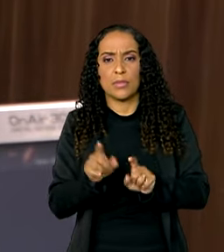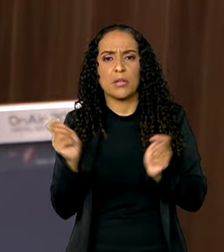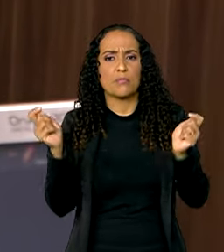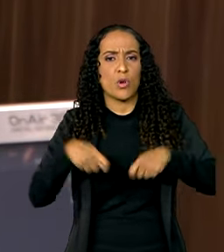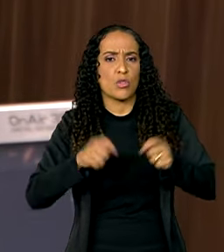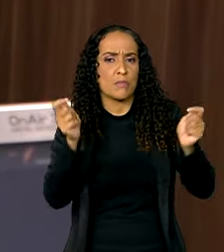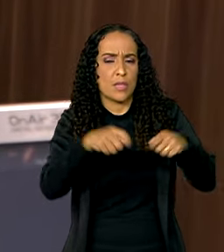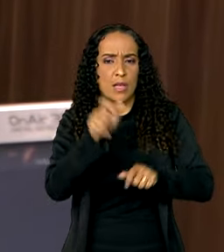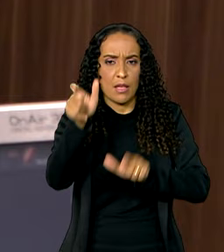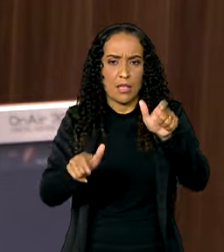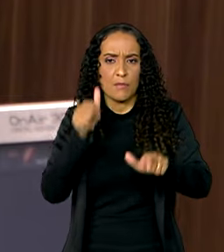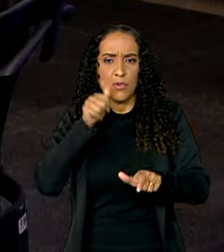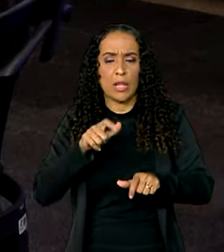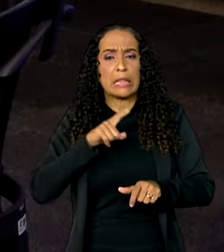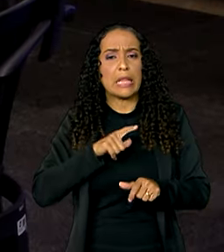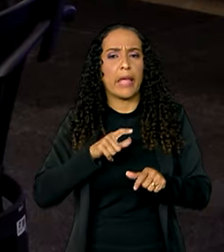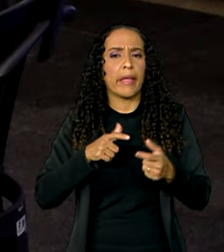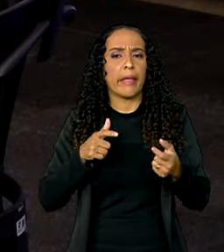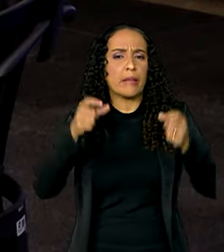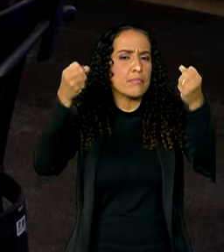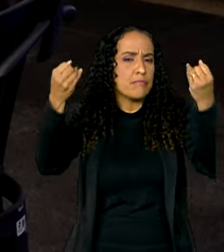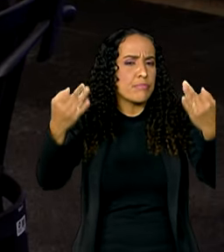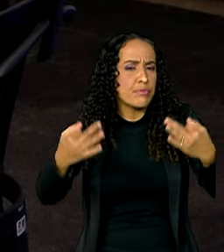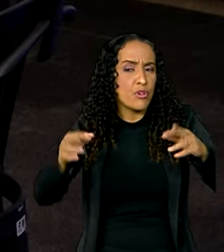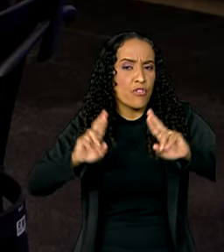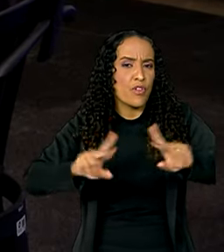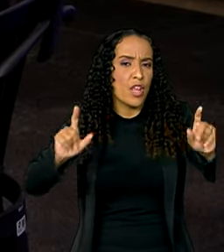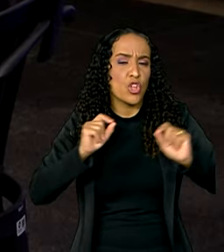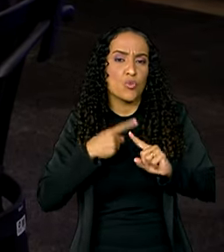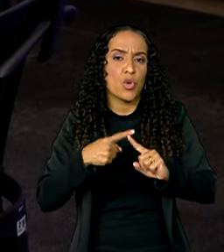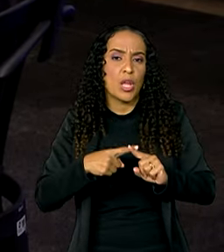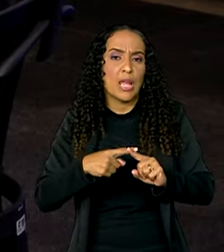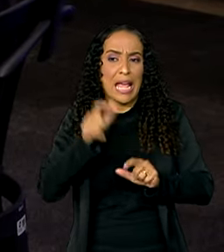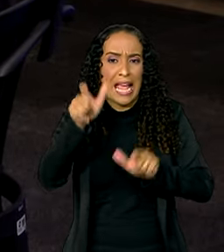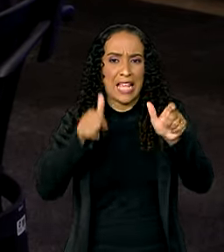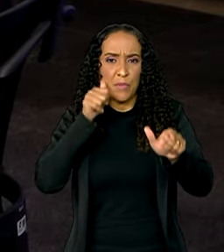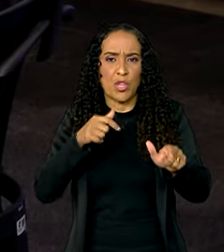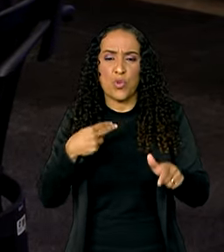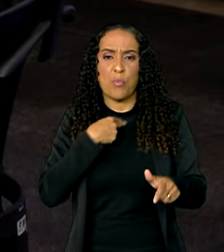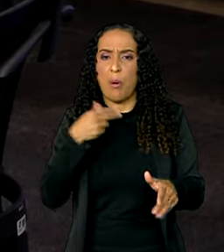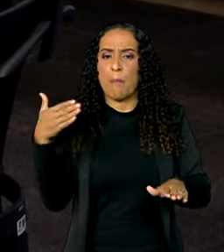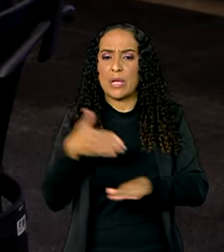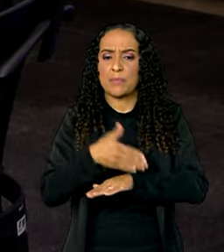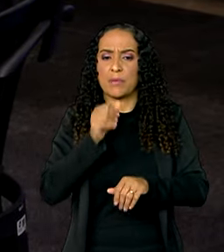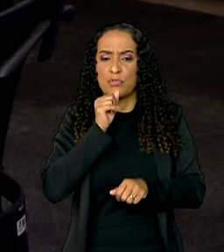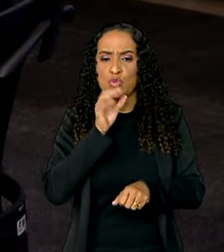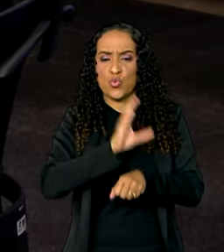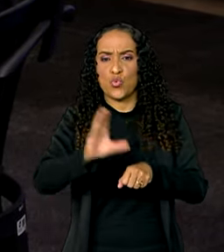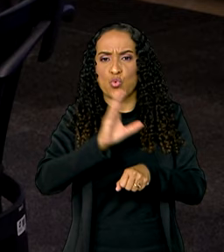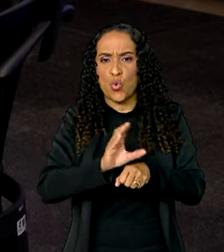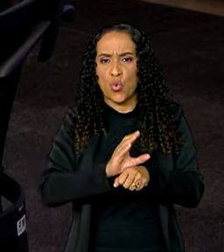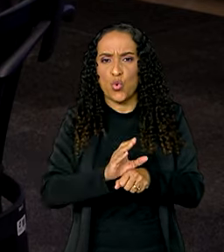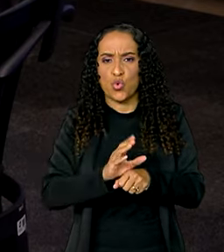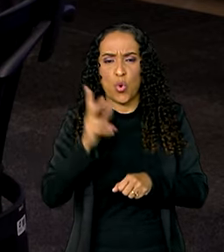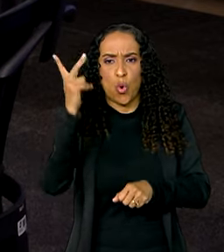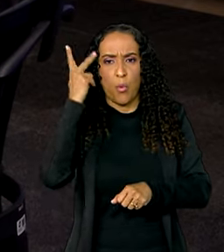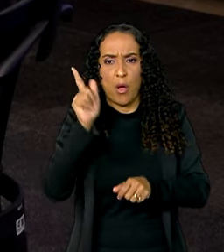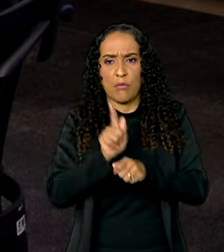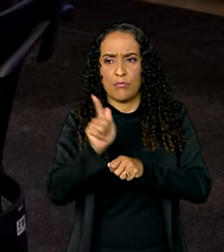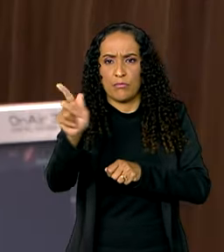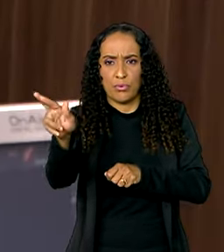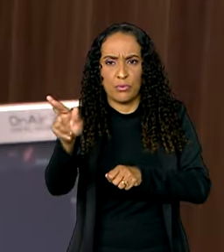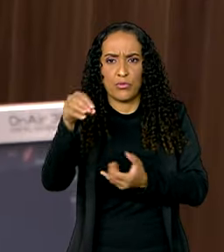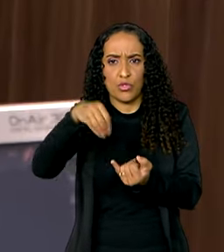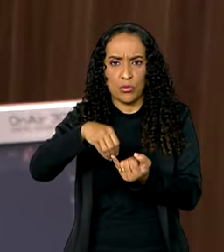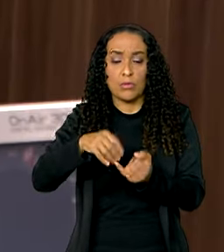possibilidades as mulheres tem uma abordagem diferente secretário porque as mulheres não podem participar dos cursos regulares dos institutos é